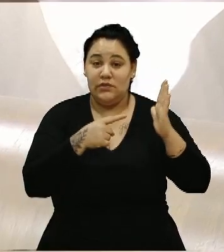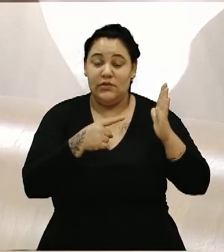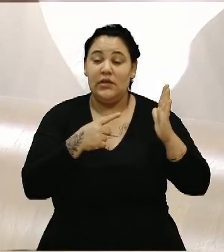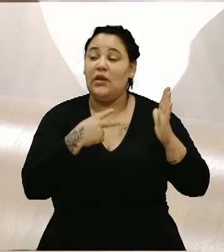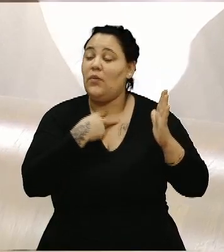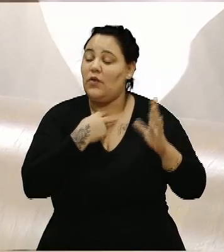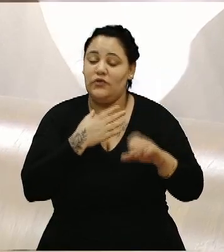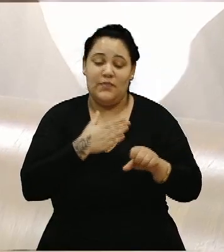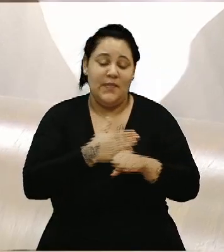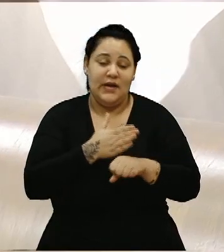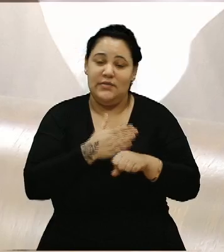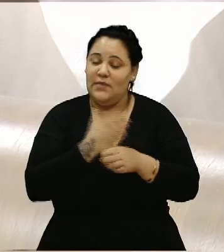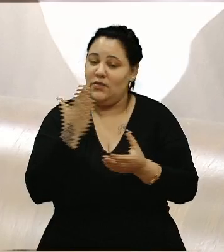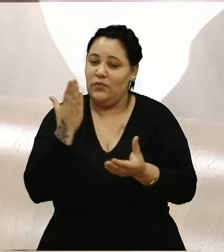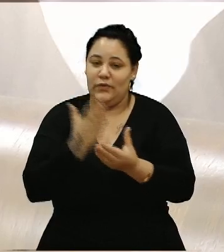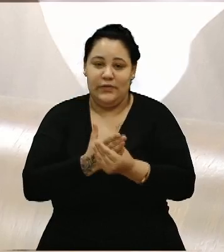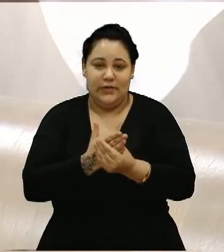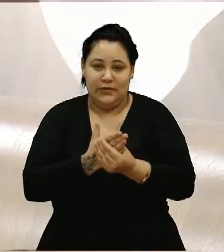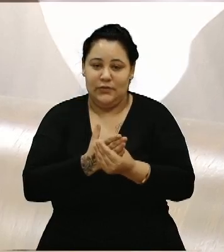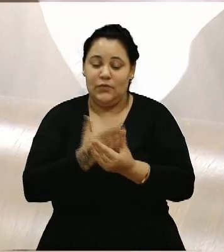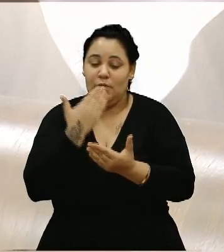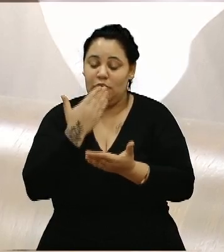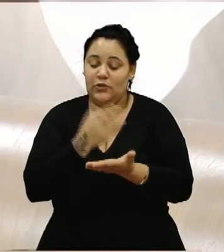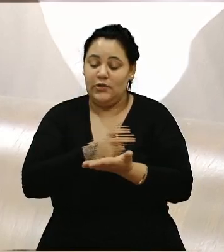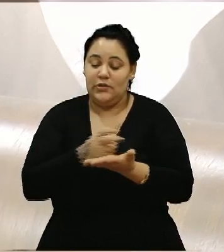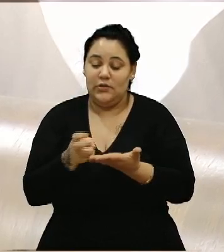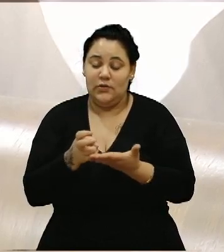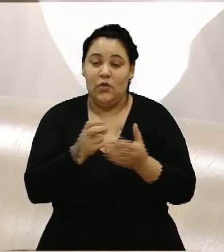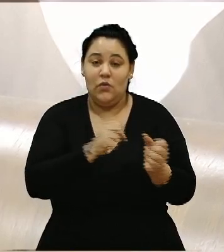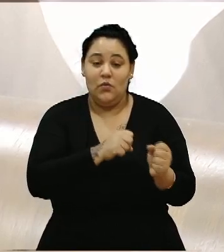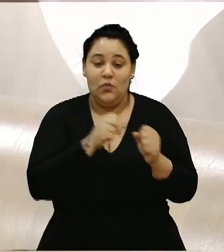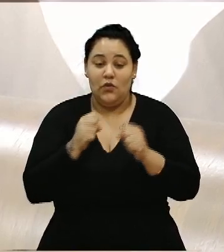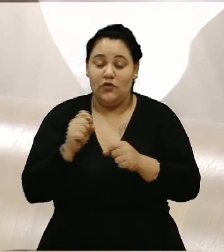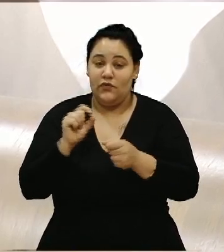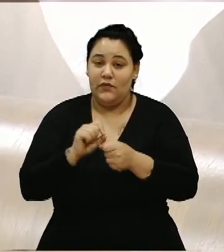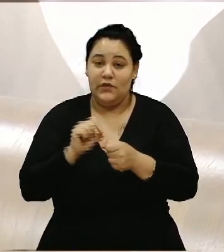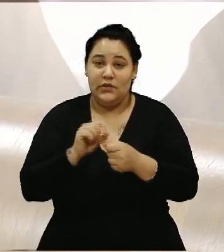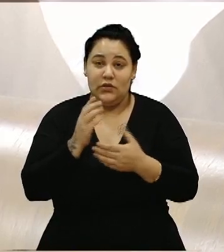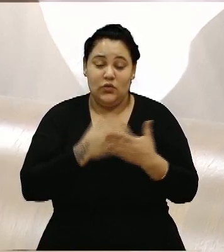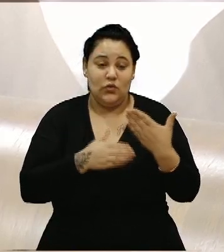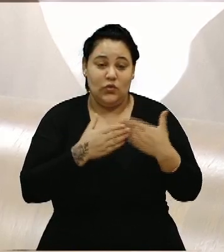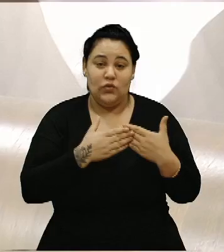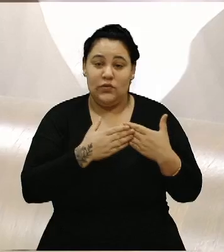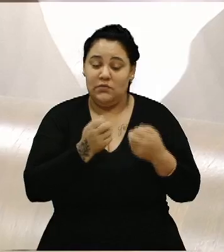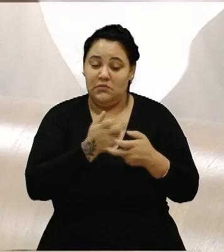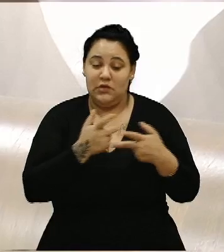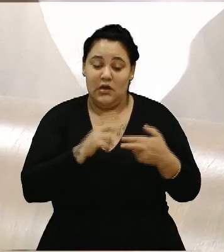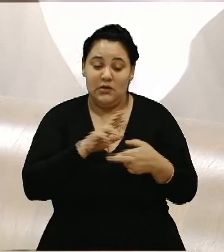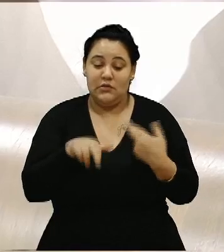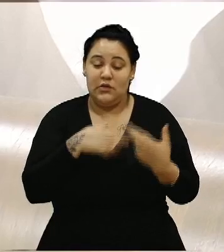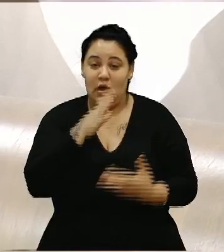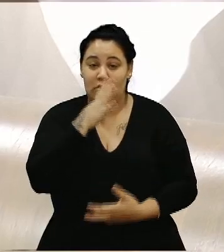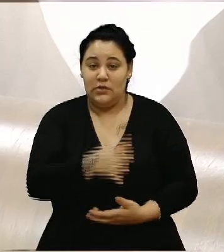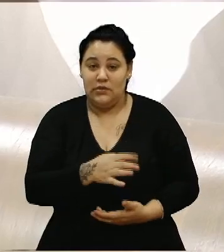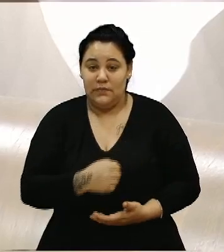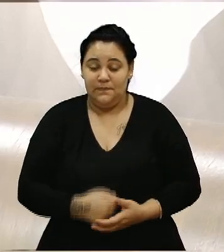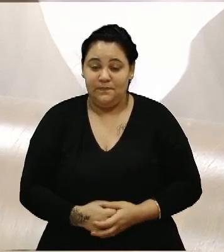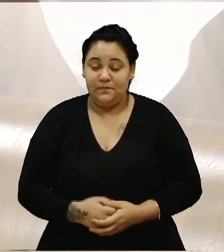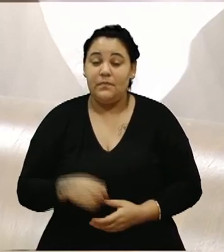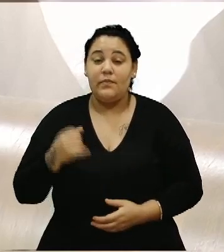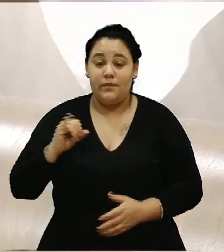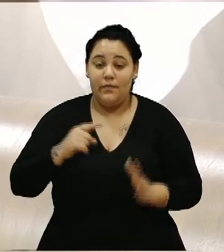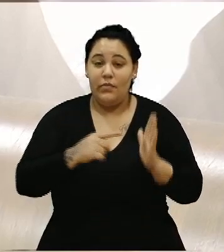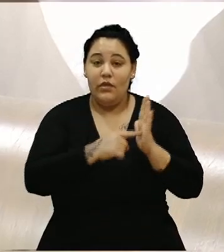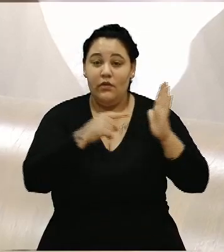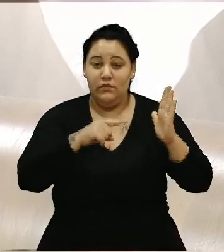comissão processante, podendo, todavia, praticar todos os atos de acusação. Se o denunciante for o presidente